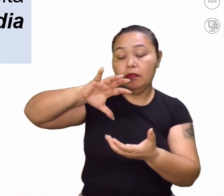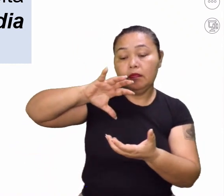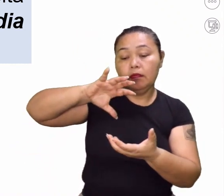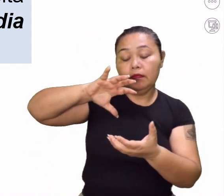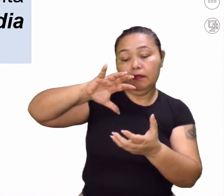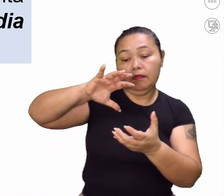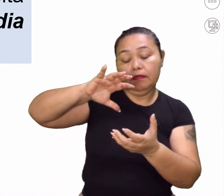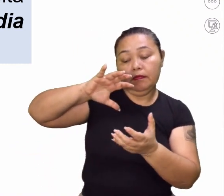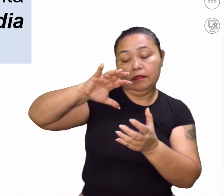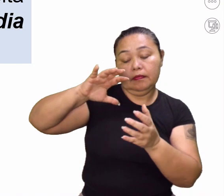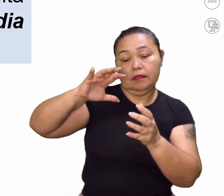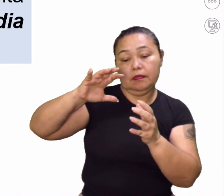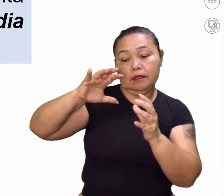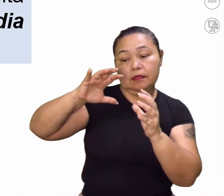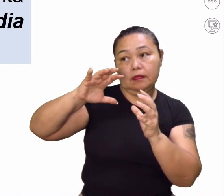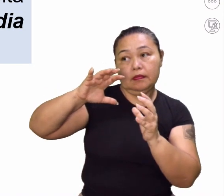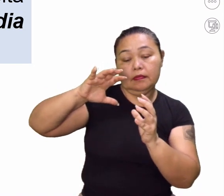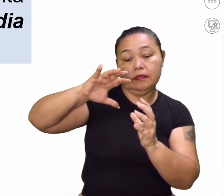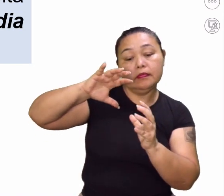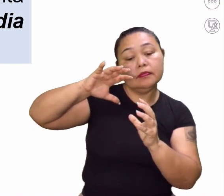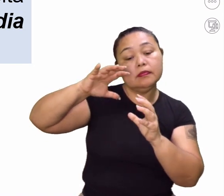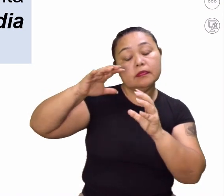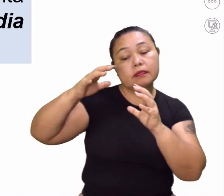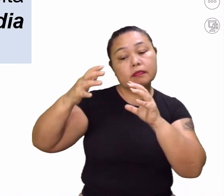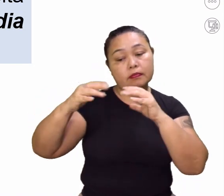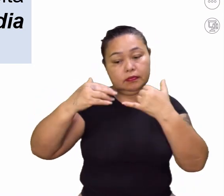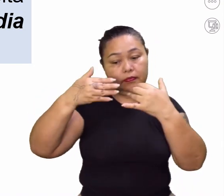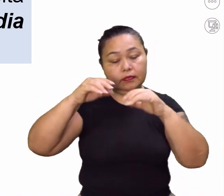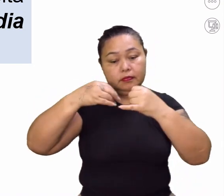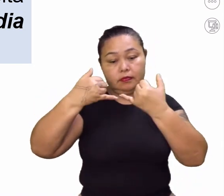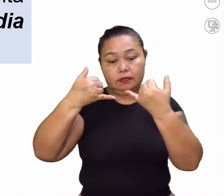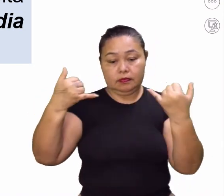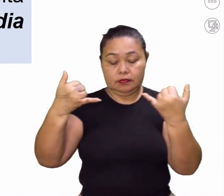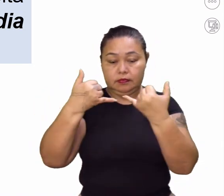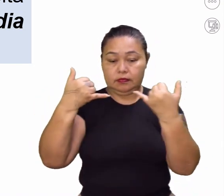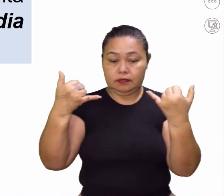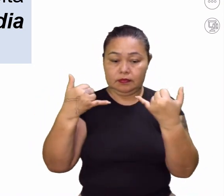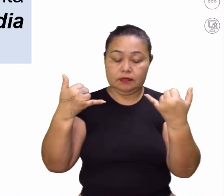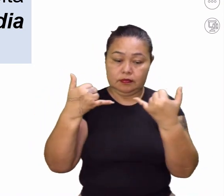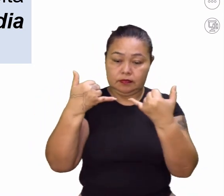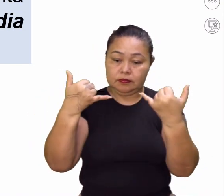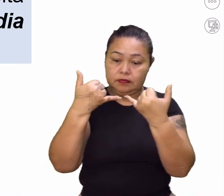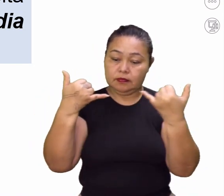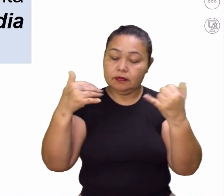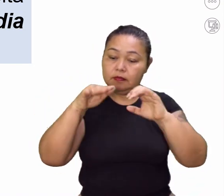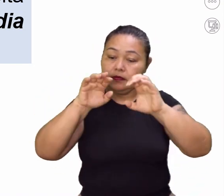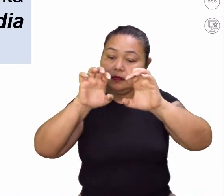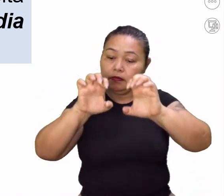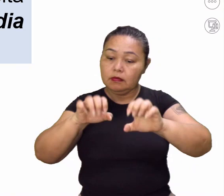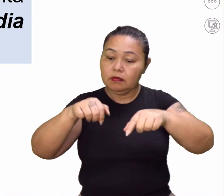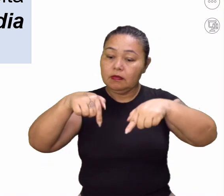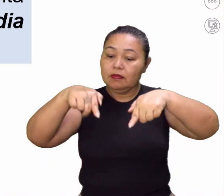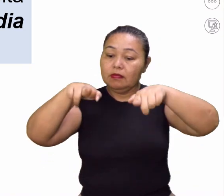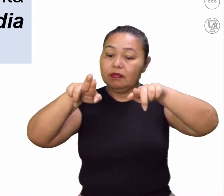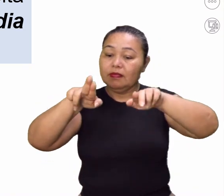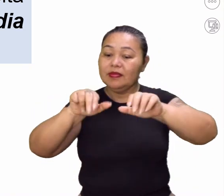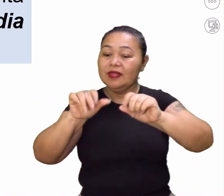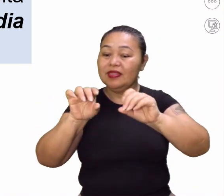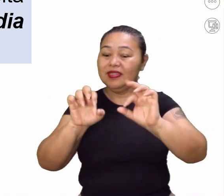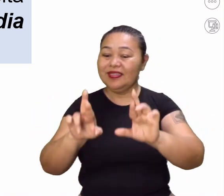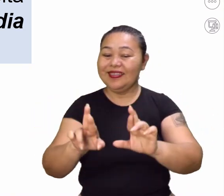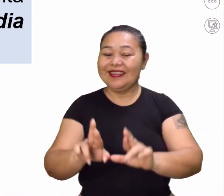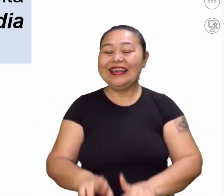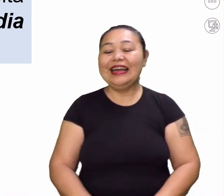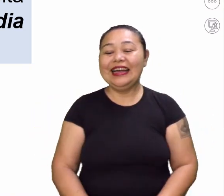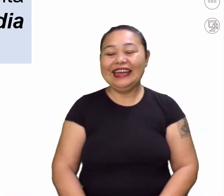Então, enquanto aqui essa é a linha maior, desenhei a linha do Equador aí, ficou ridículo, mas digamos